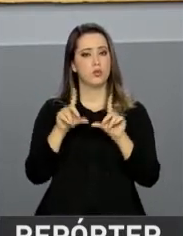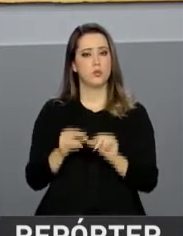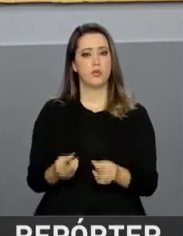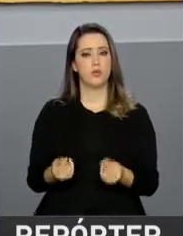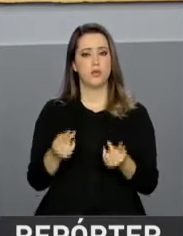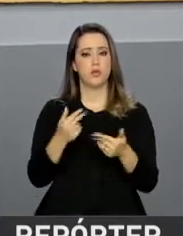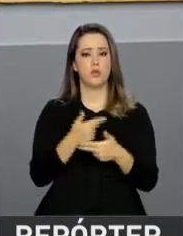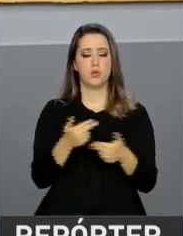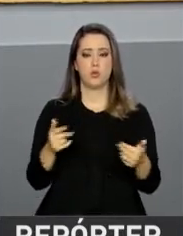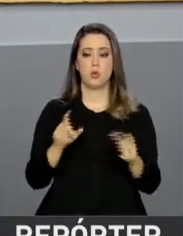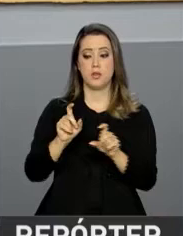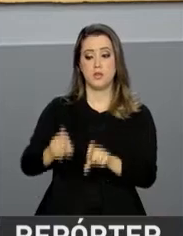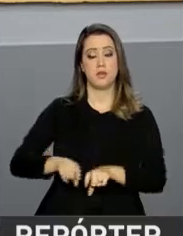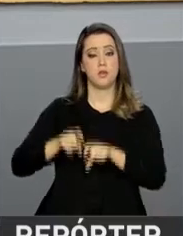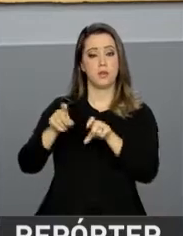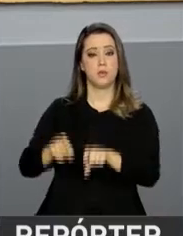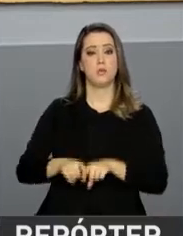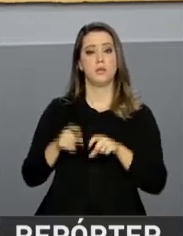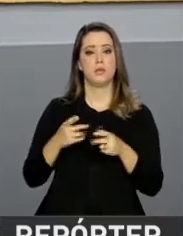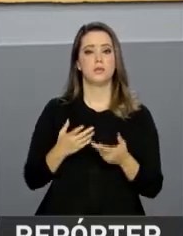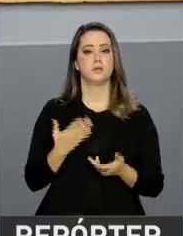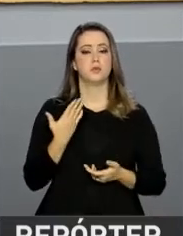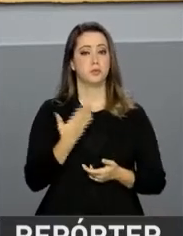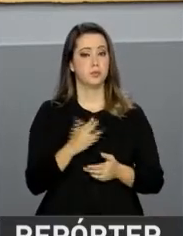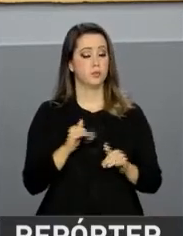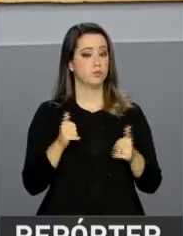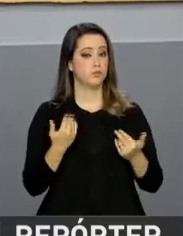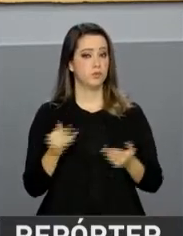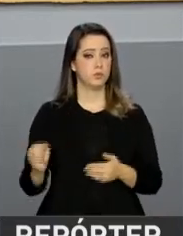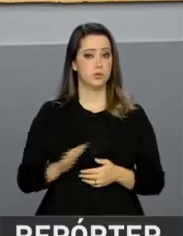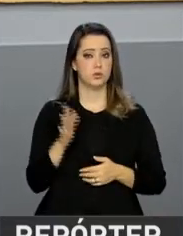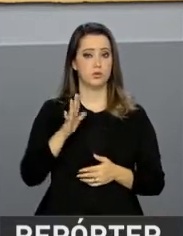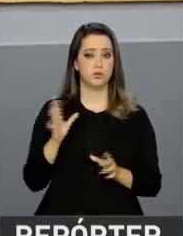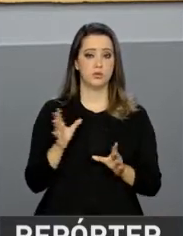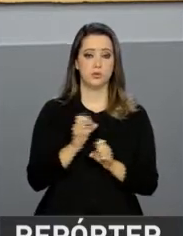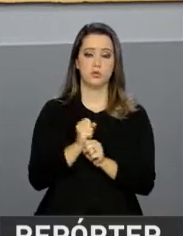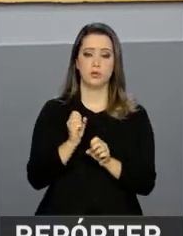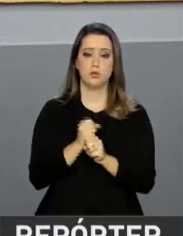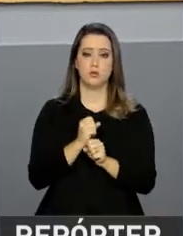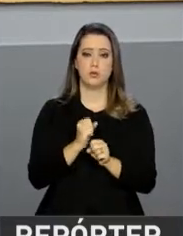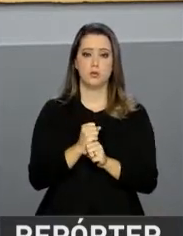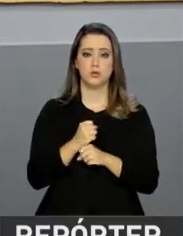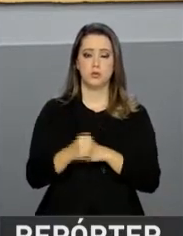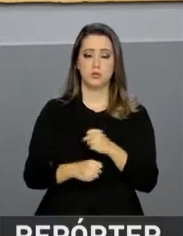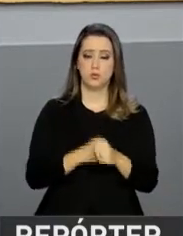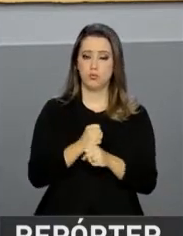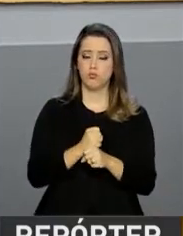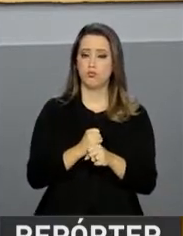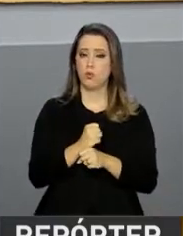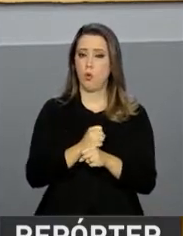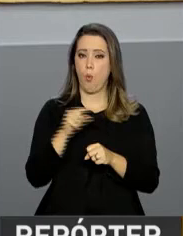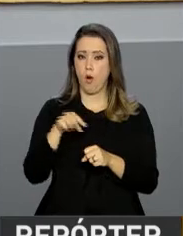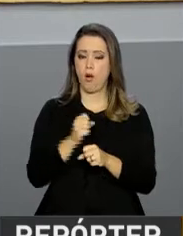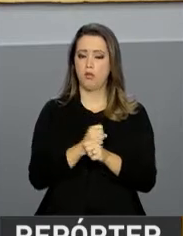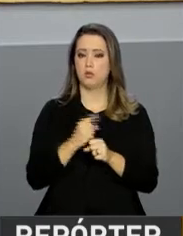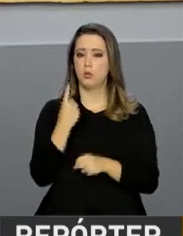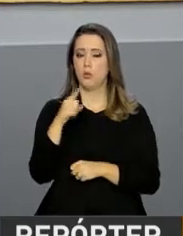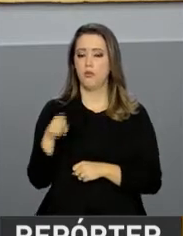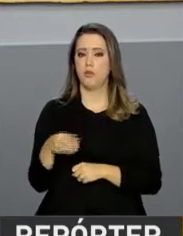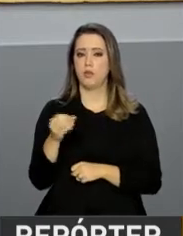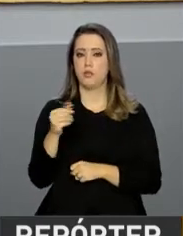preços dos produtos agropecuários no atacado com isso a inflação acumulada por esse índice no ano chega a